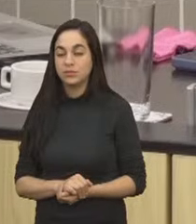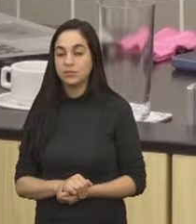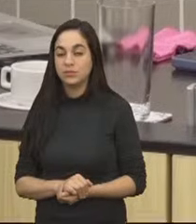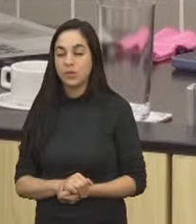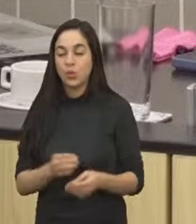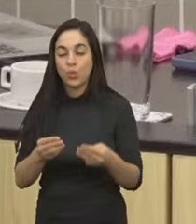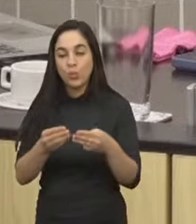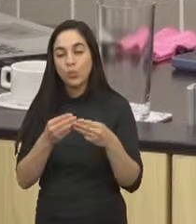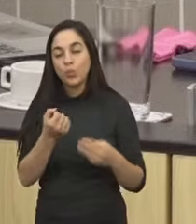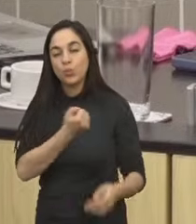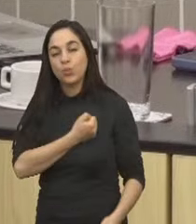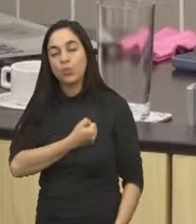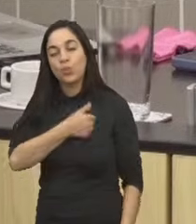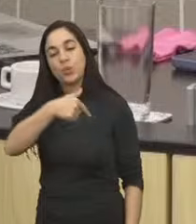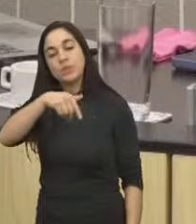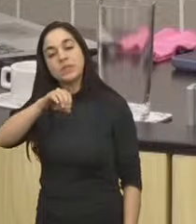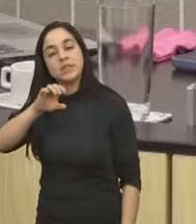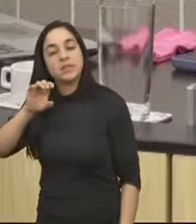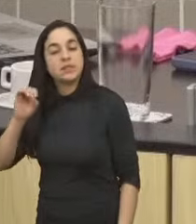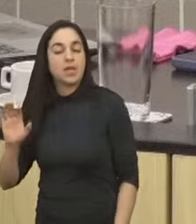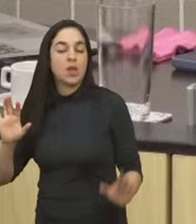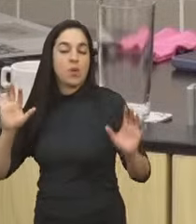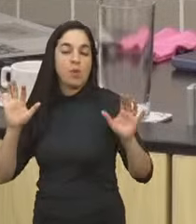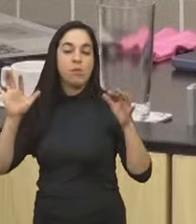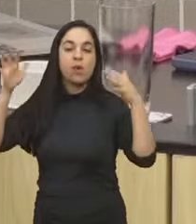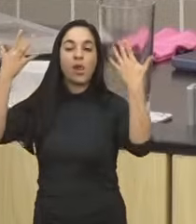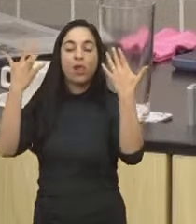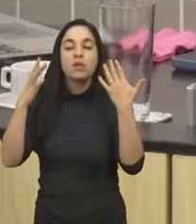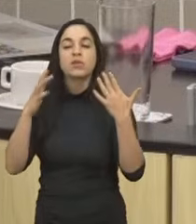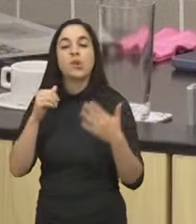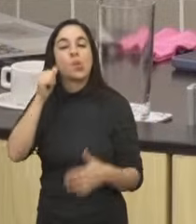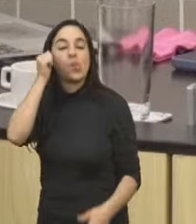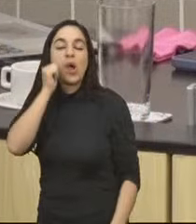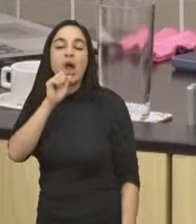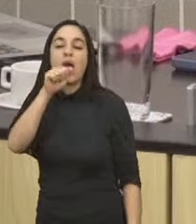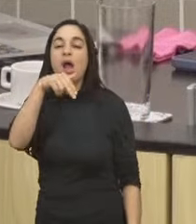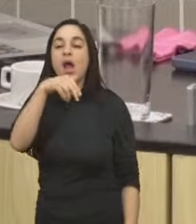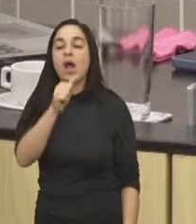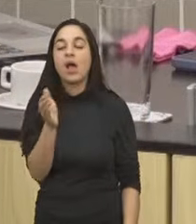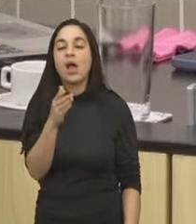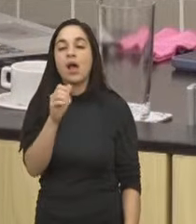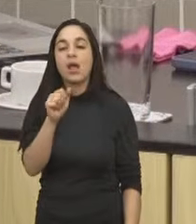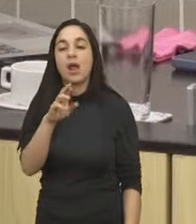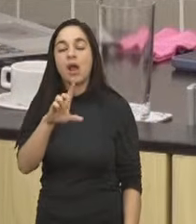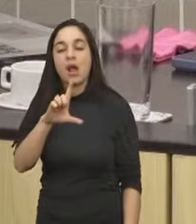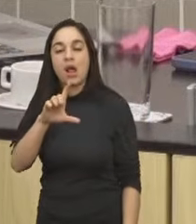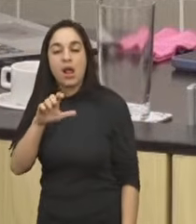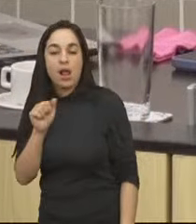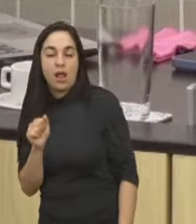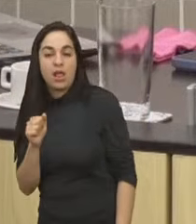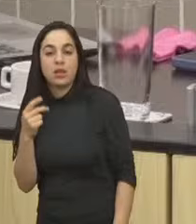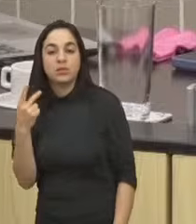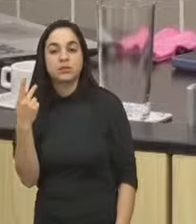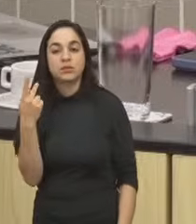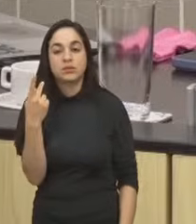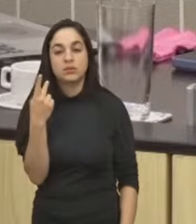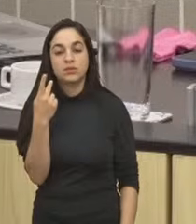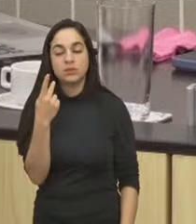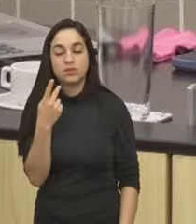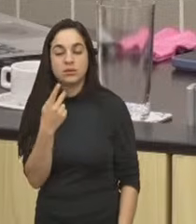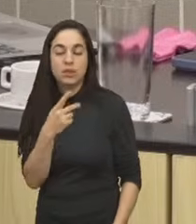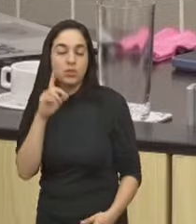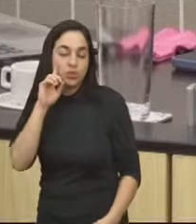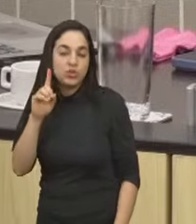Moção número 700, moção comemorativa a Ana Carla de Freitas Biogini, por ocasião do Dia do